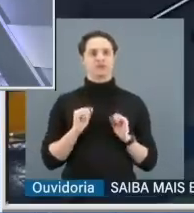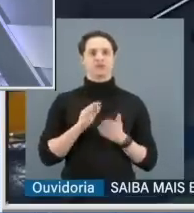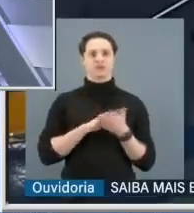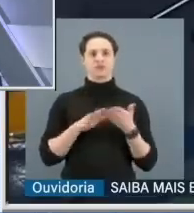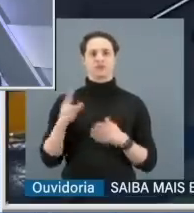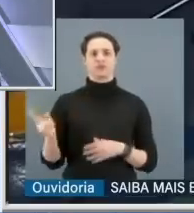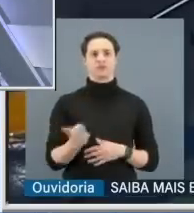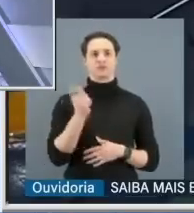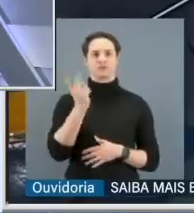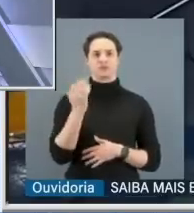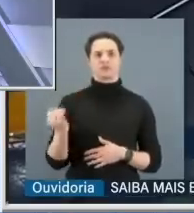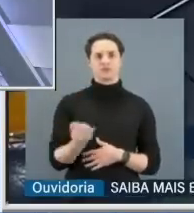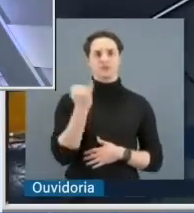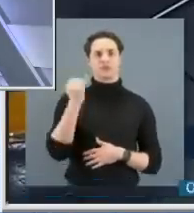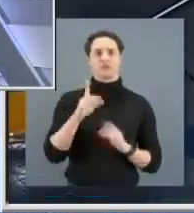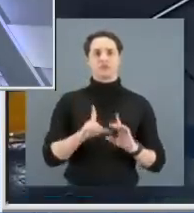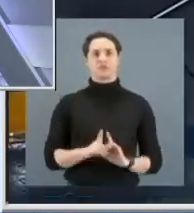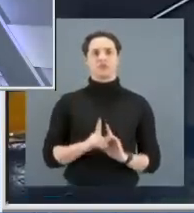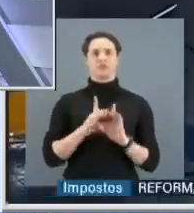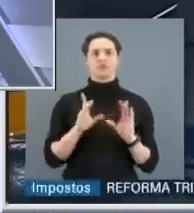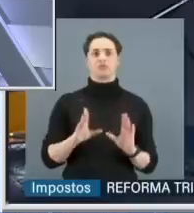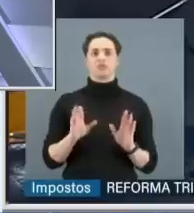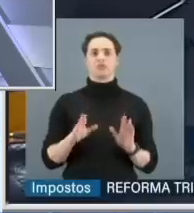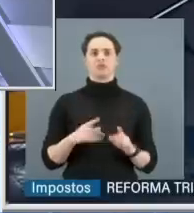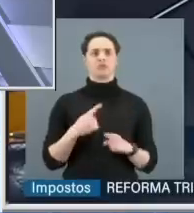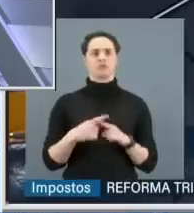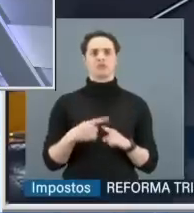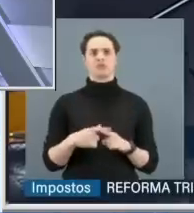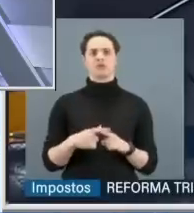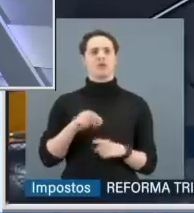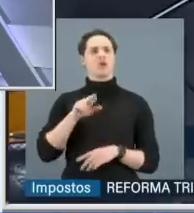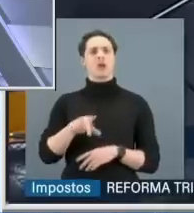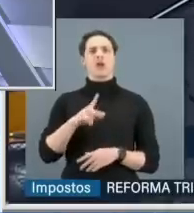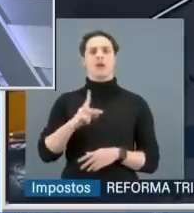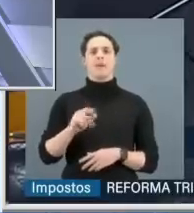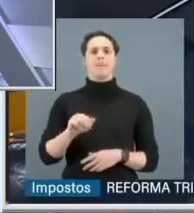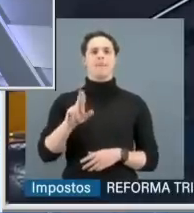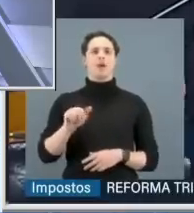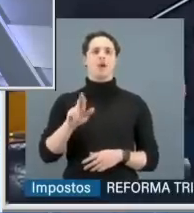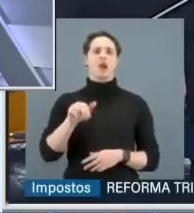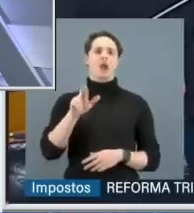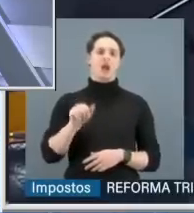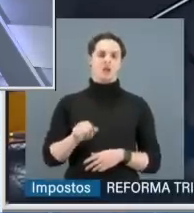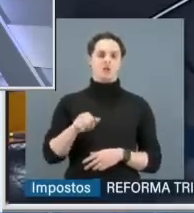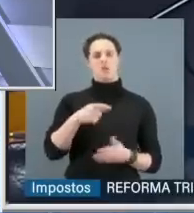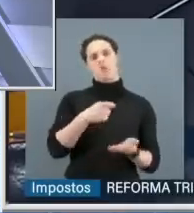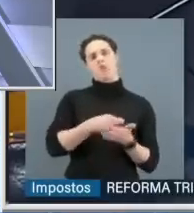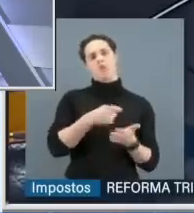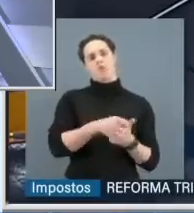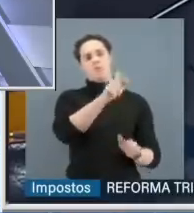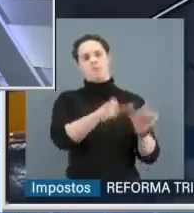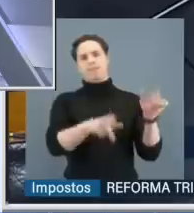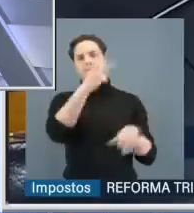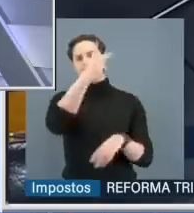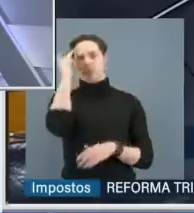leis e, portanto, deveriam conhecer o mínimo das leis, é um show de horror. O